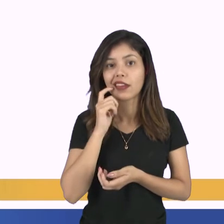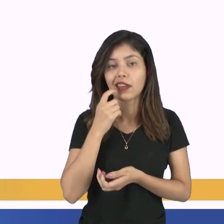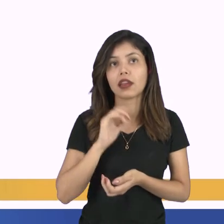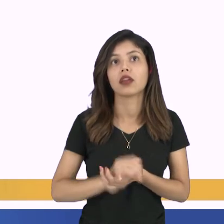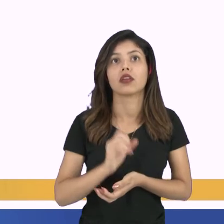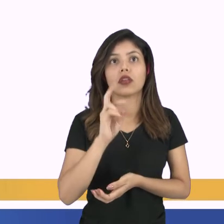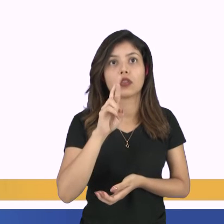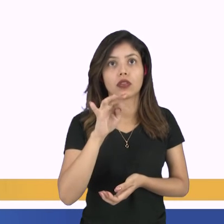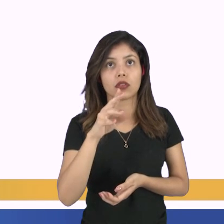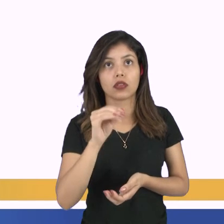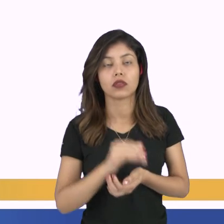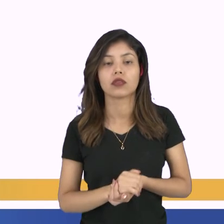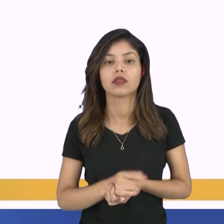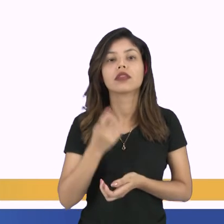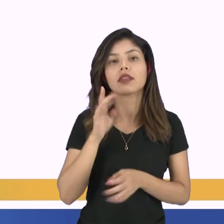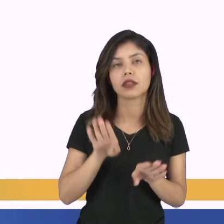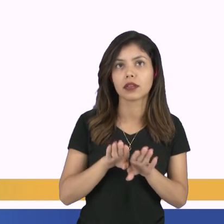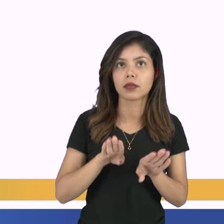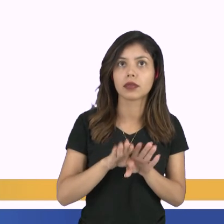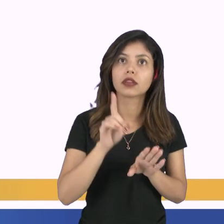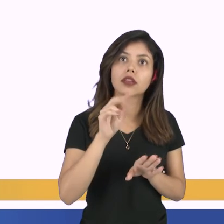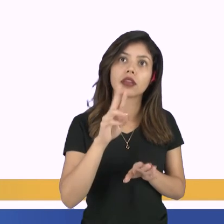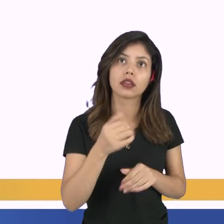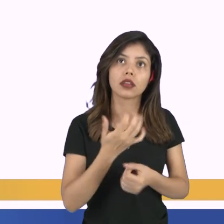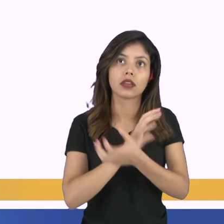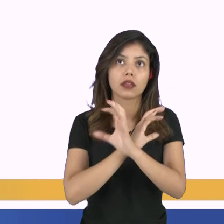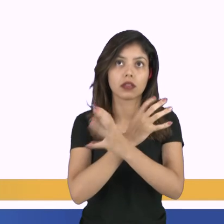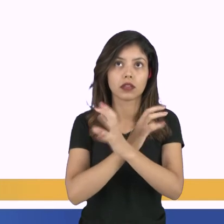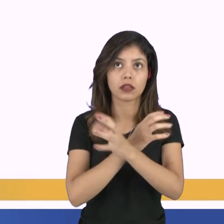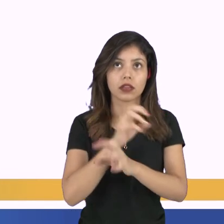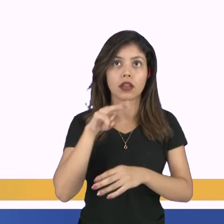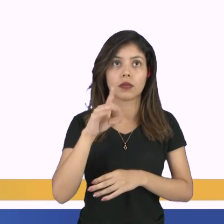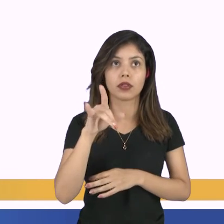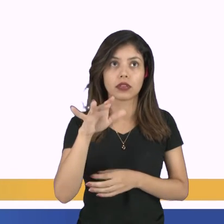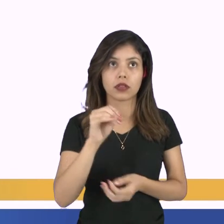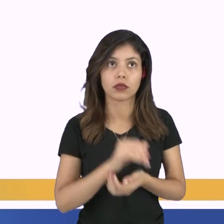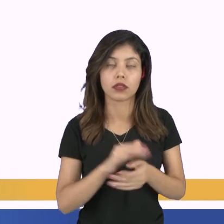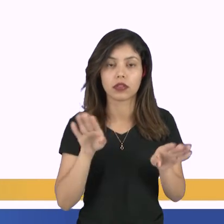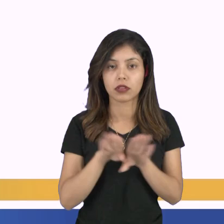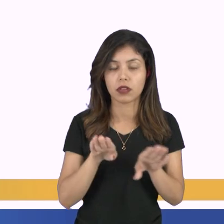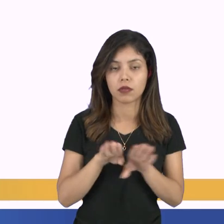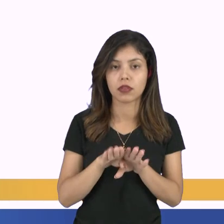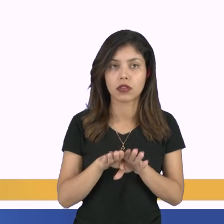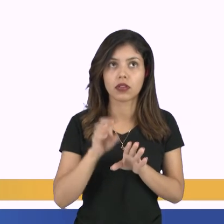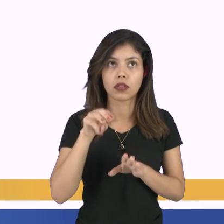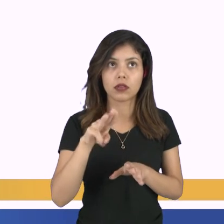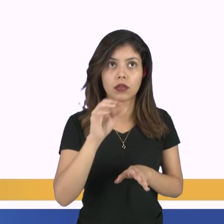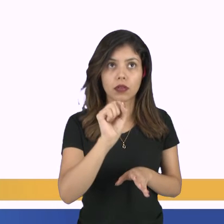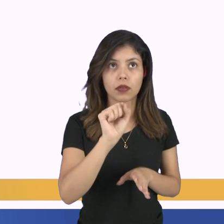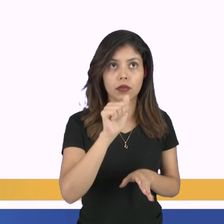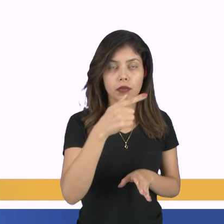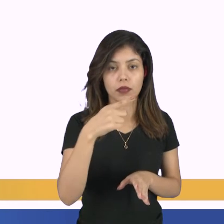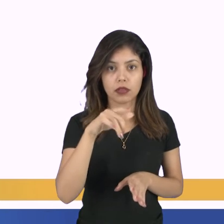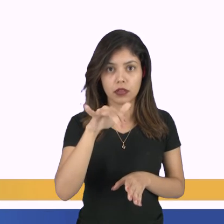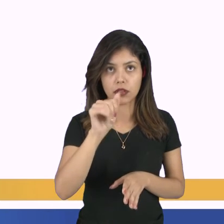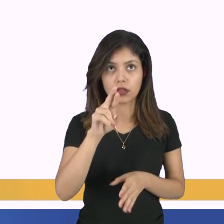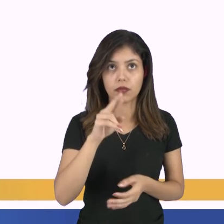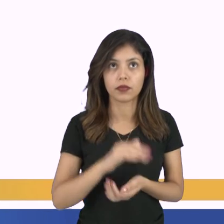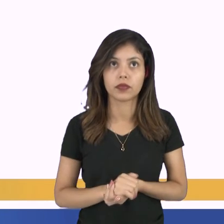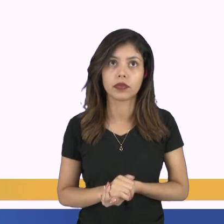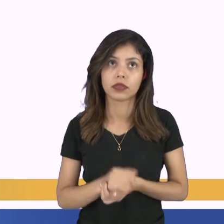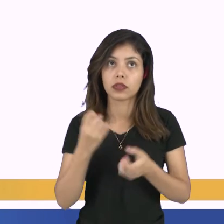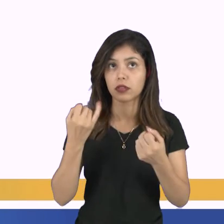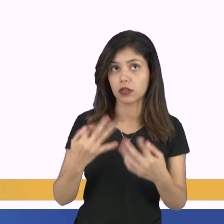aparelhos ortodônticos e dentaduras, nos ossos da mandíbula e do maxilar. Considerando que o